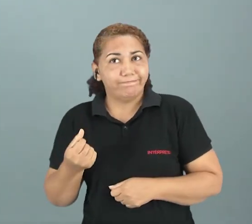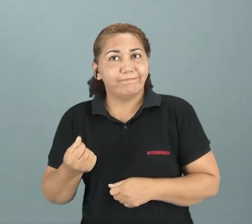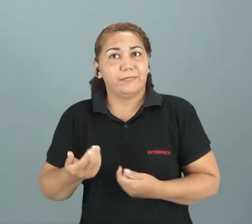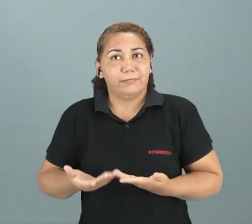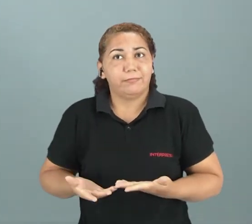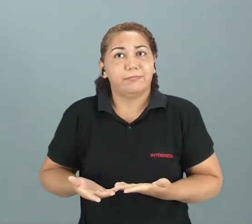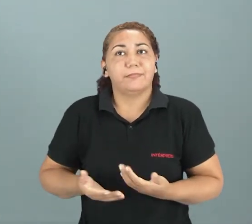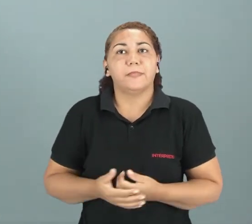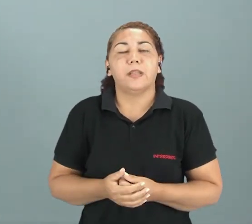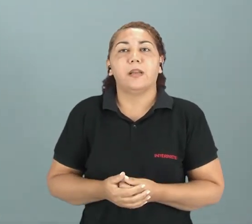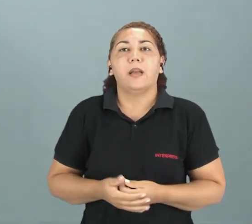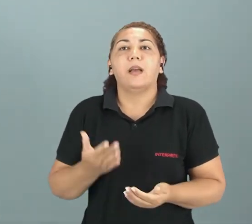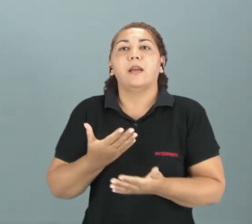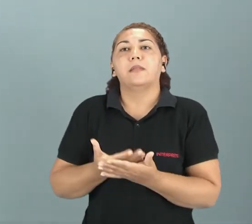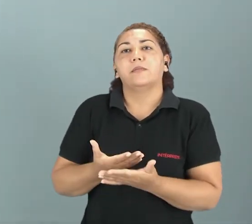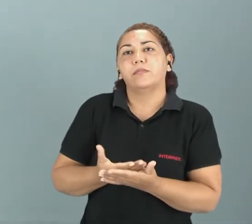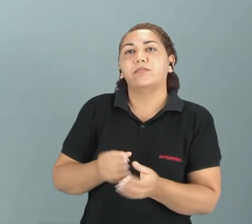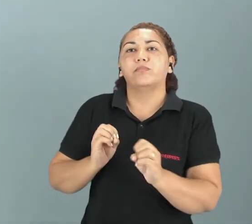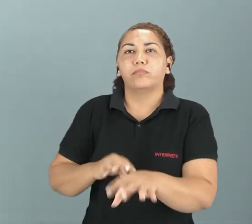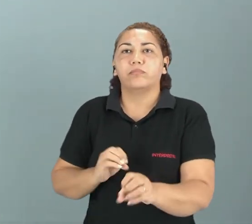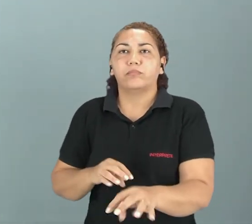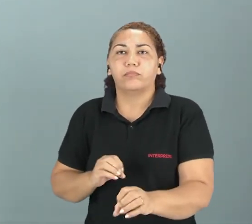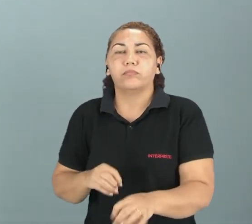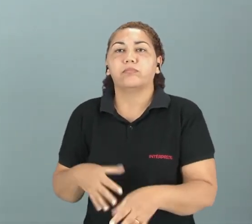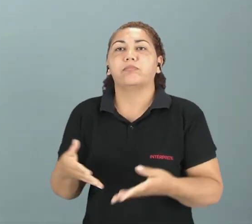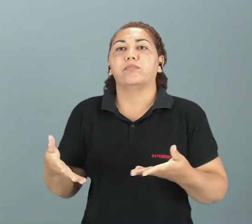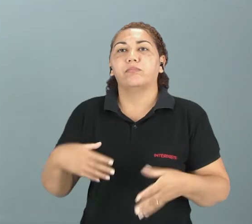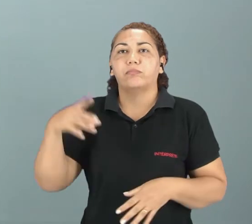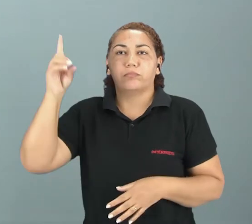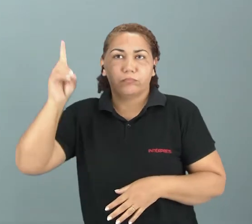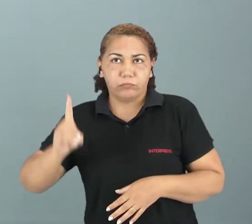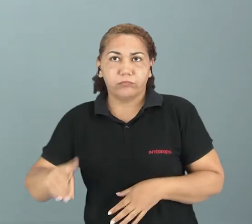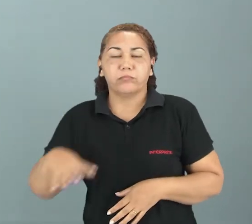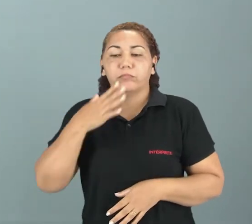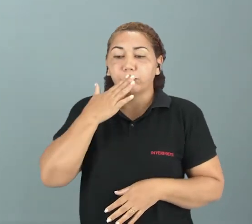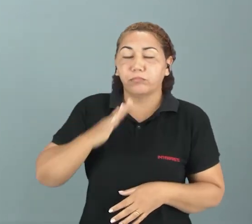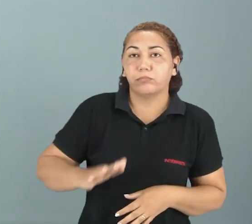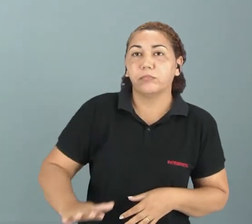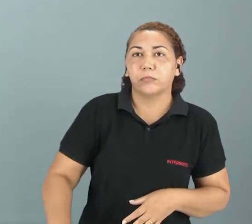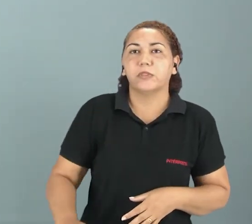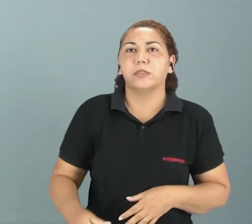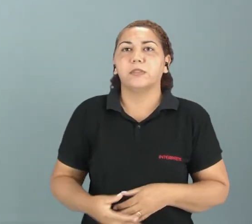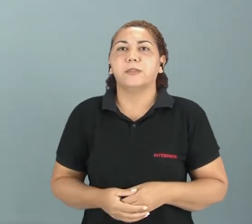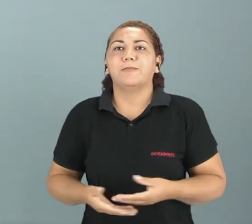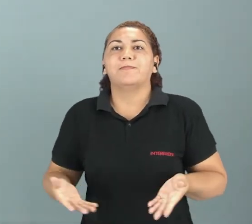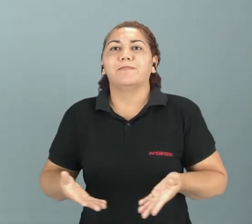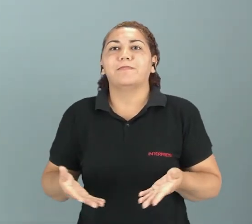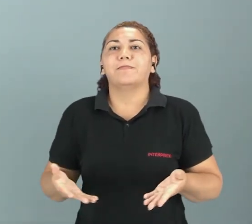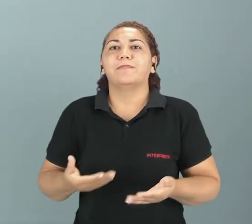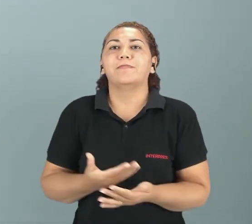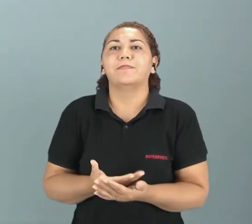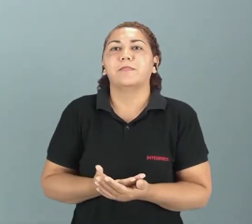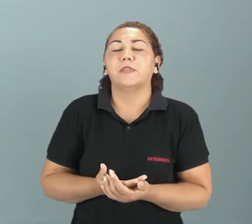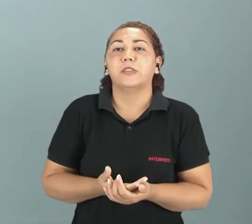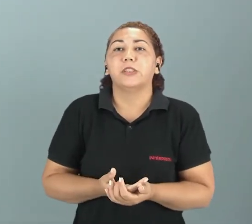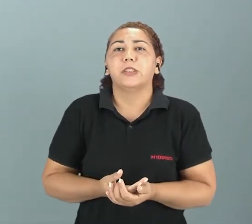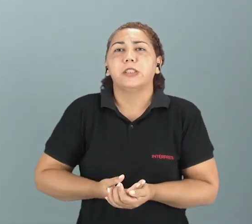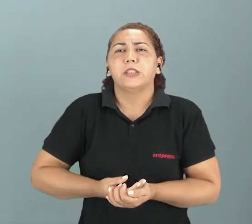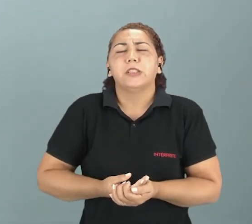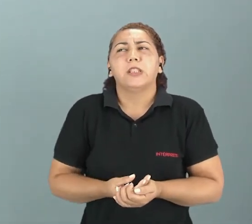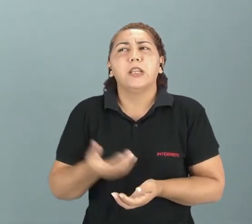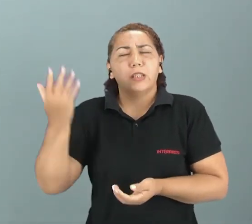os direitos da criança. Vou explorar esse tema com vocês agora, porque outro dia eu estava explicando sobre direitos da